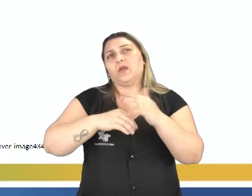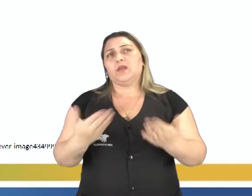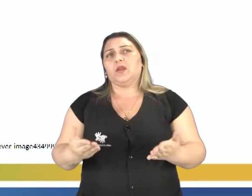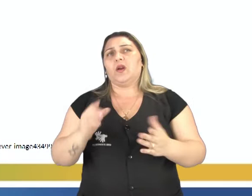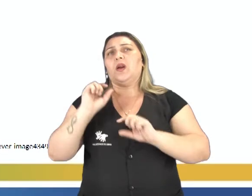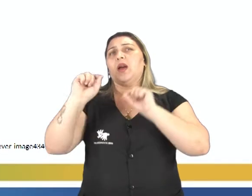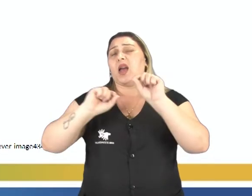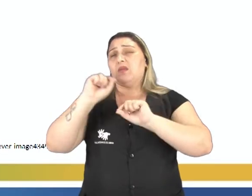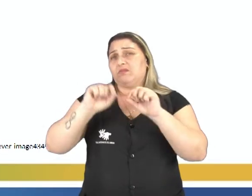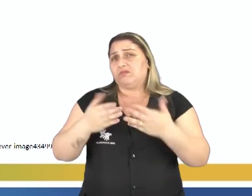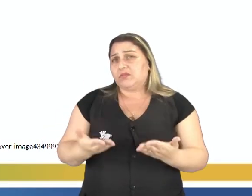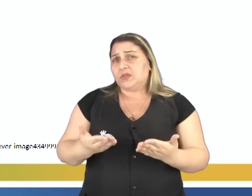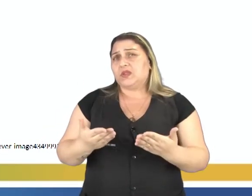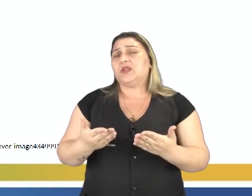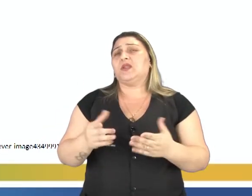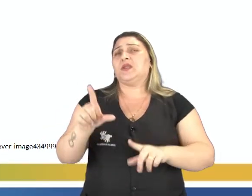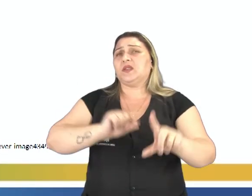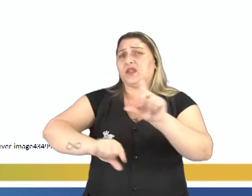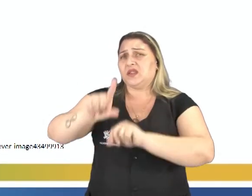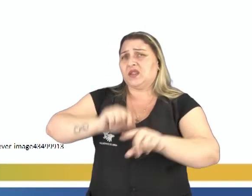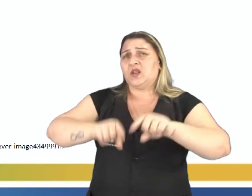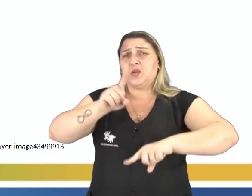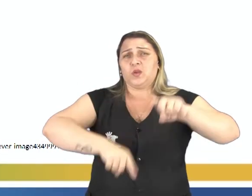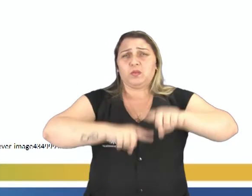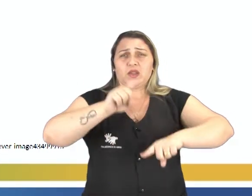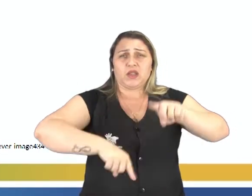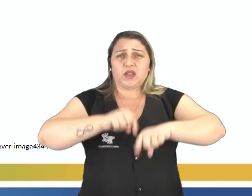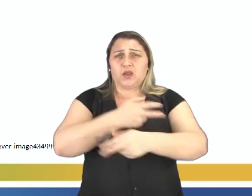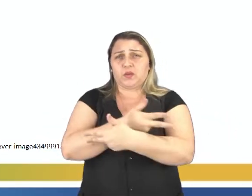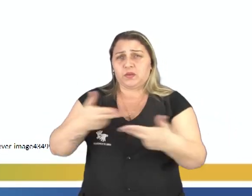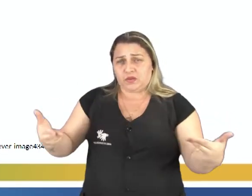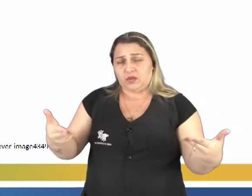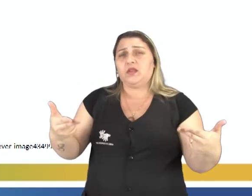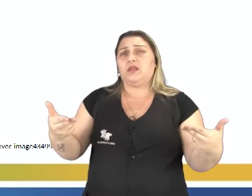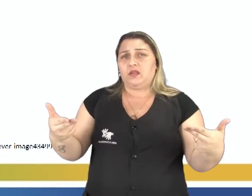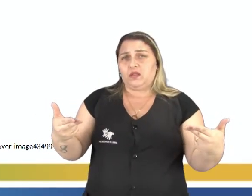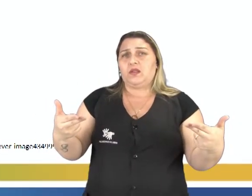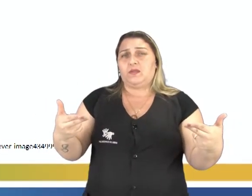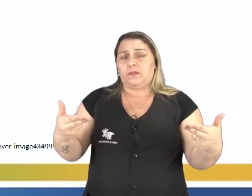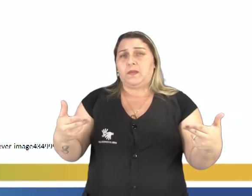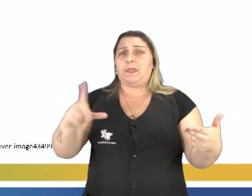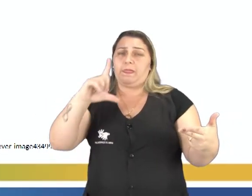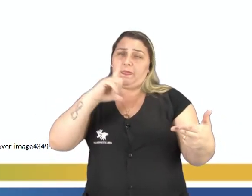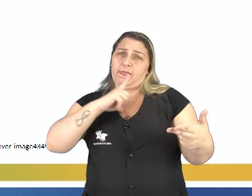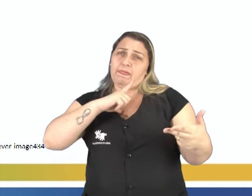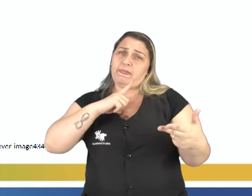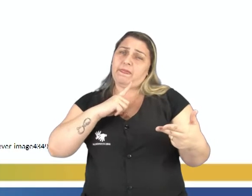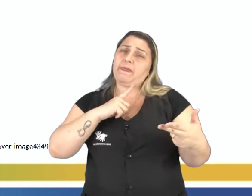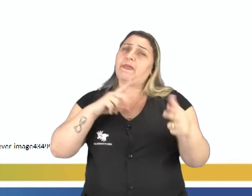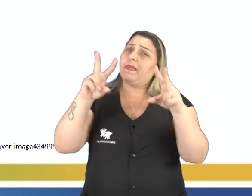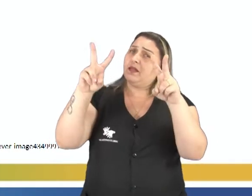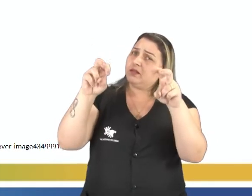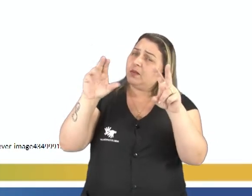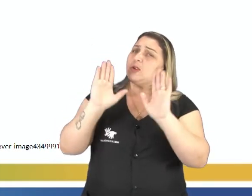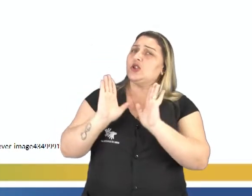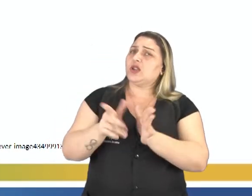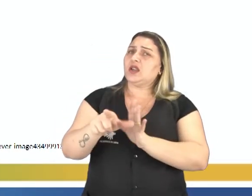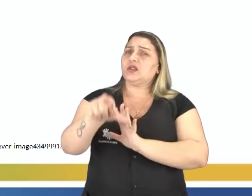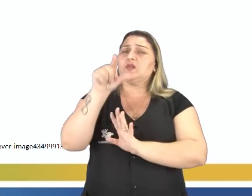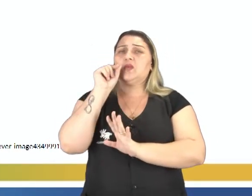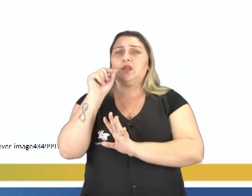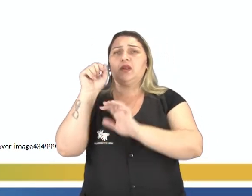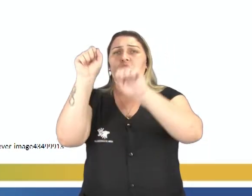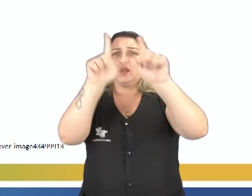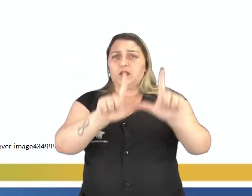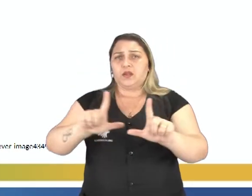que é a seleção do material. A seleção do material é quando eu tenho um tema selecionado, veja no slide.